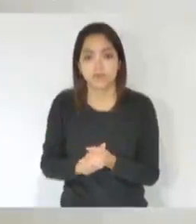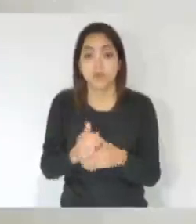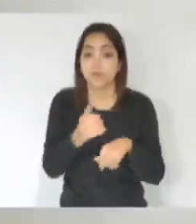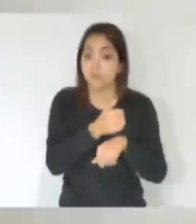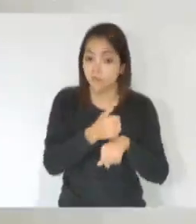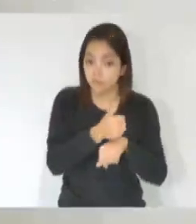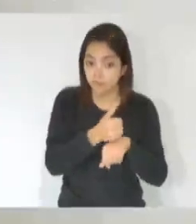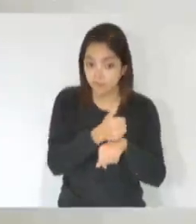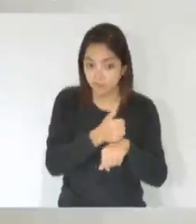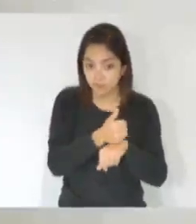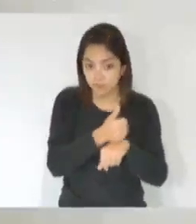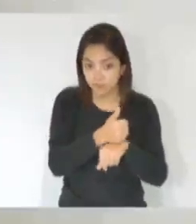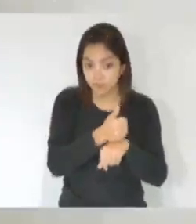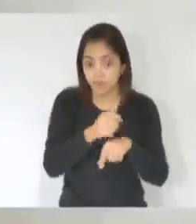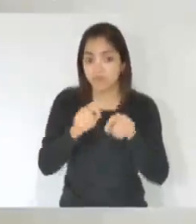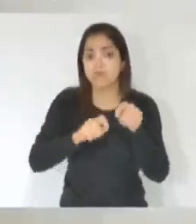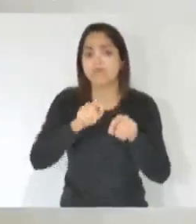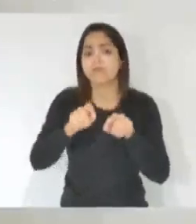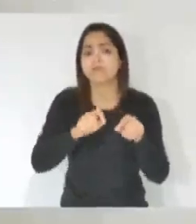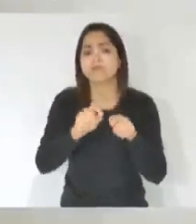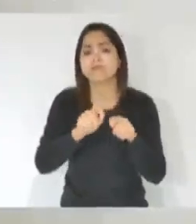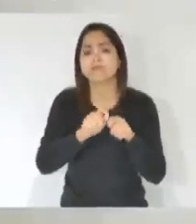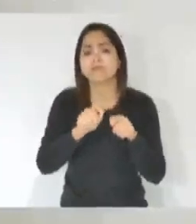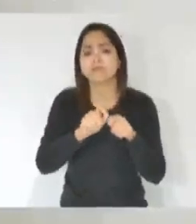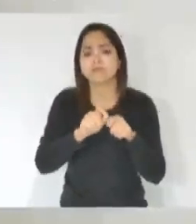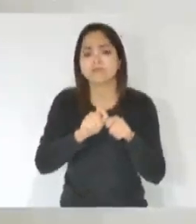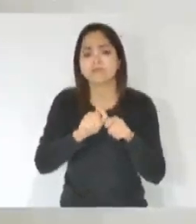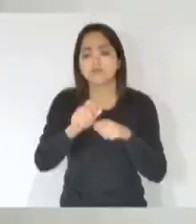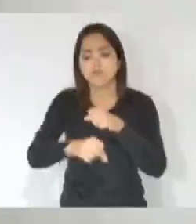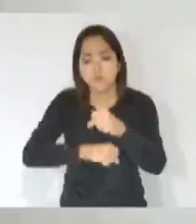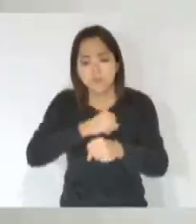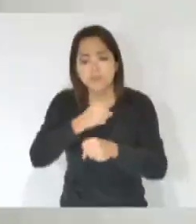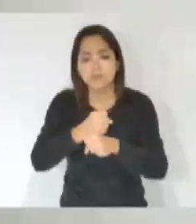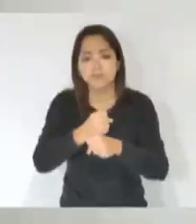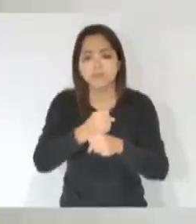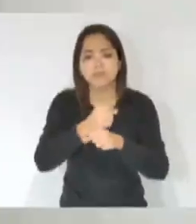Profissionalmente, o que estarão fazendo em 2030?